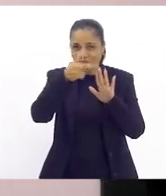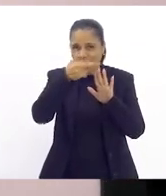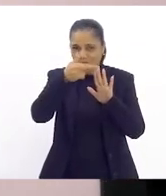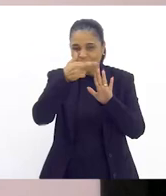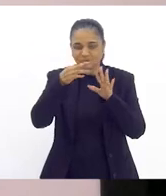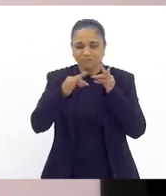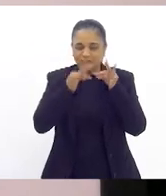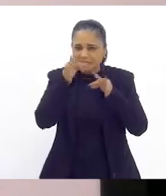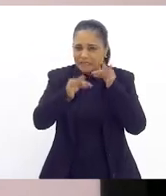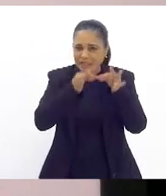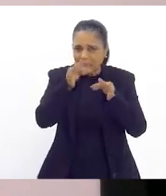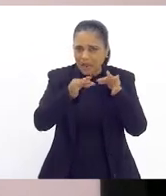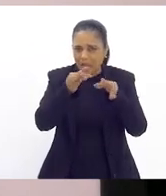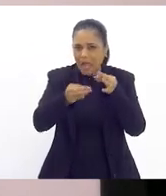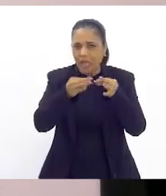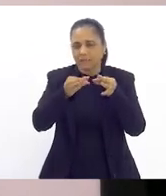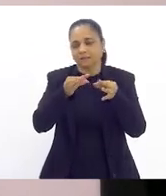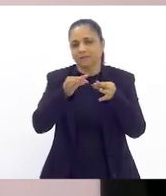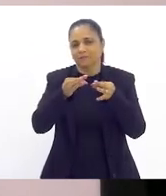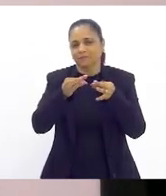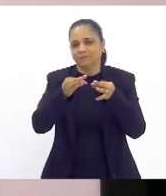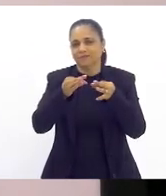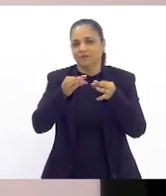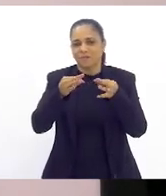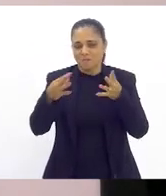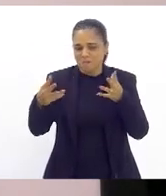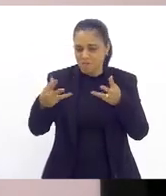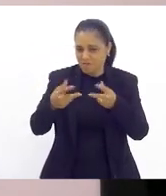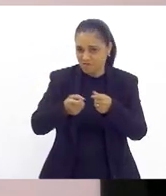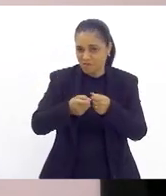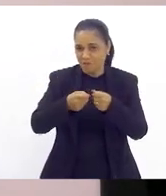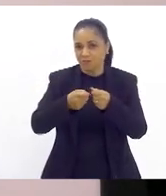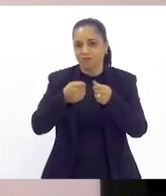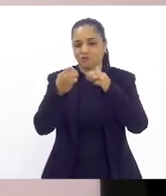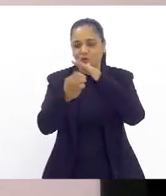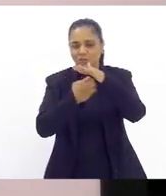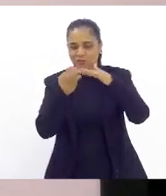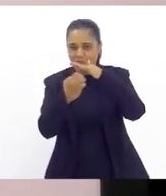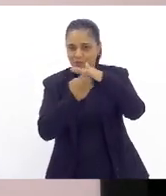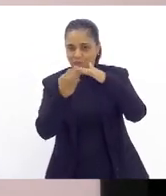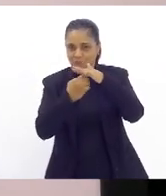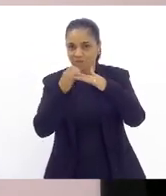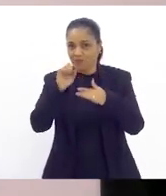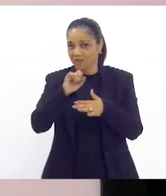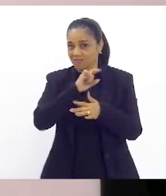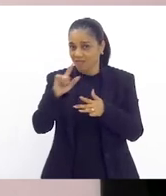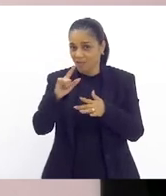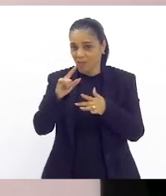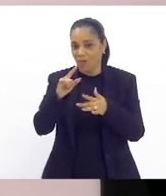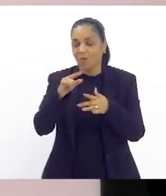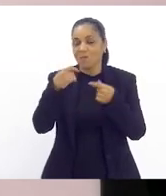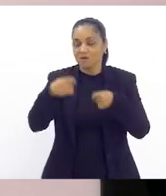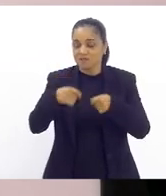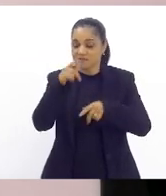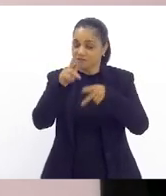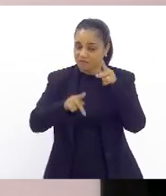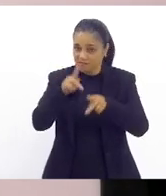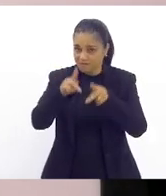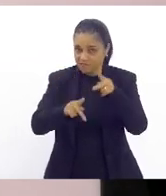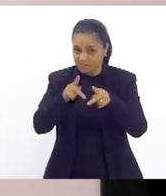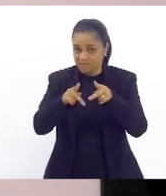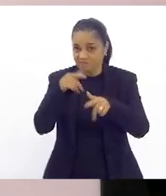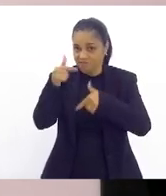de tudo uma forma que a concessionária tem que agir com relação ao consumidor só que a concessionária não